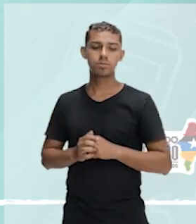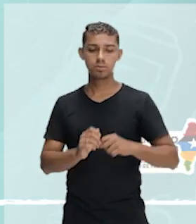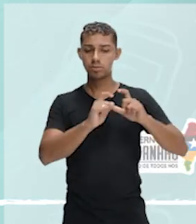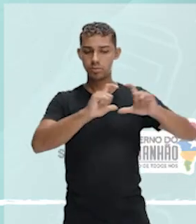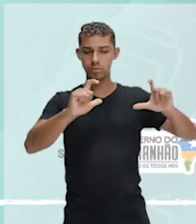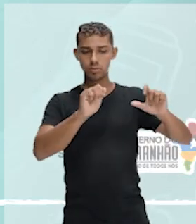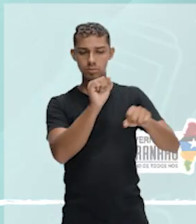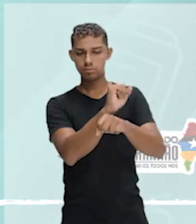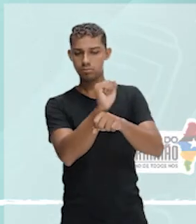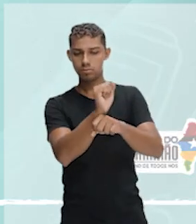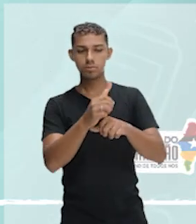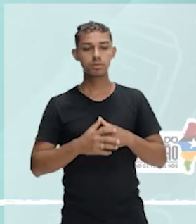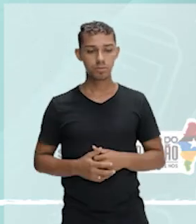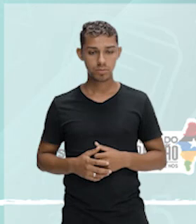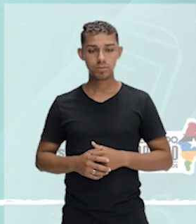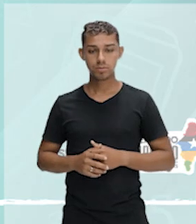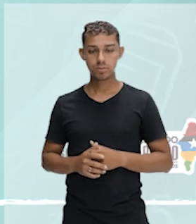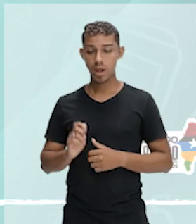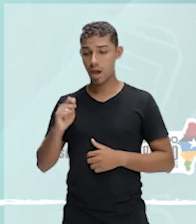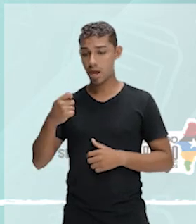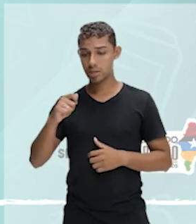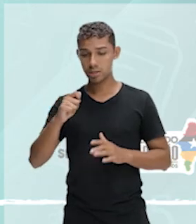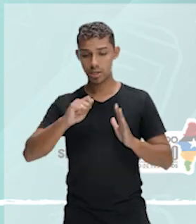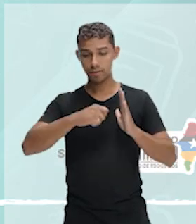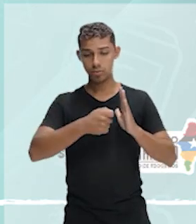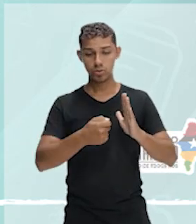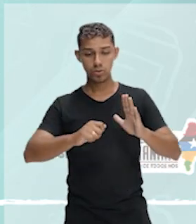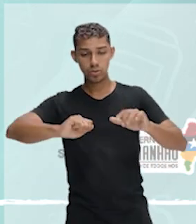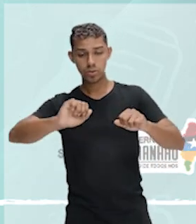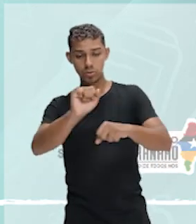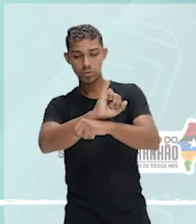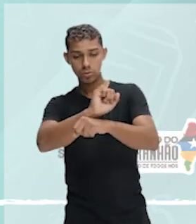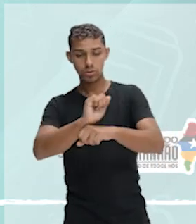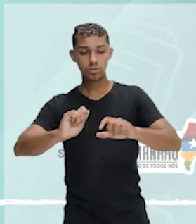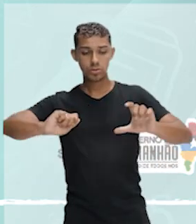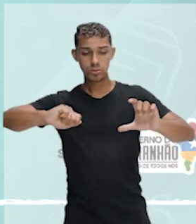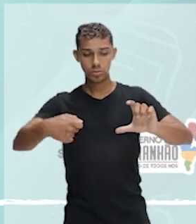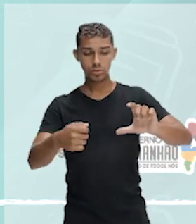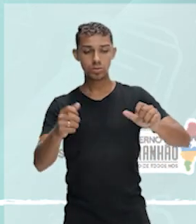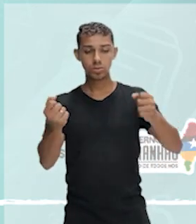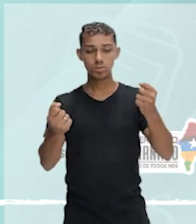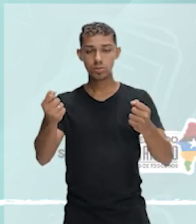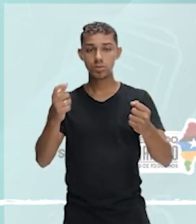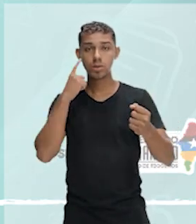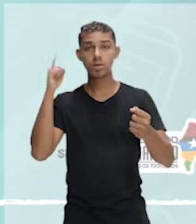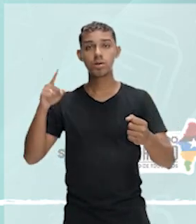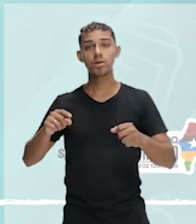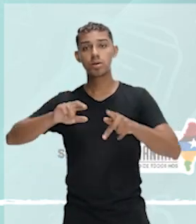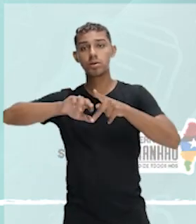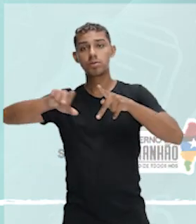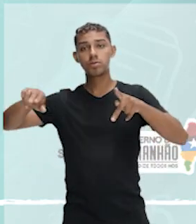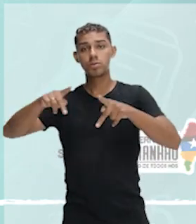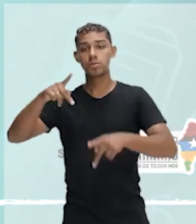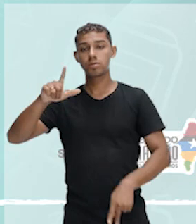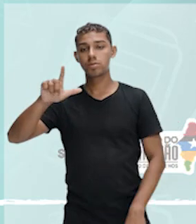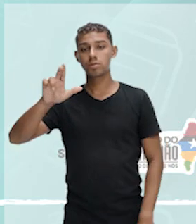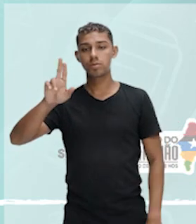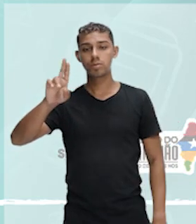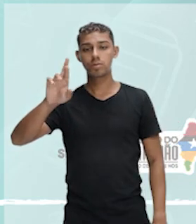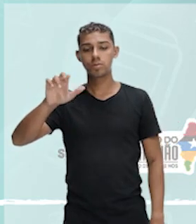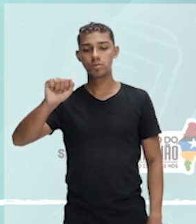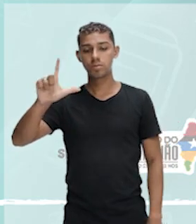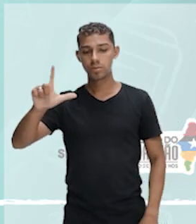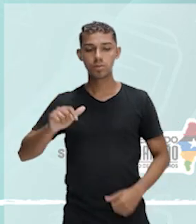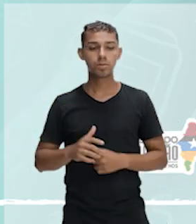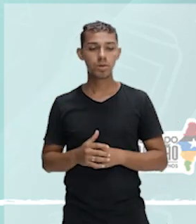de conducir, as chaves do carro, então, las llaves, que se chama no plural, porque você recebe duas, a oficial e a